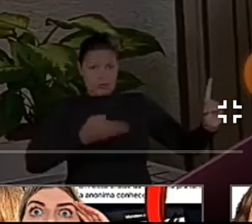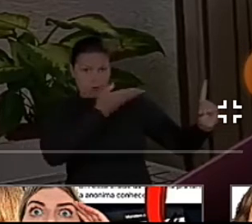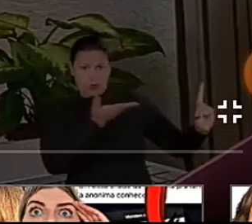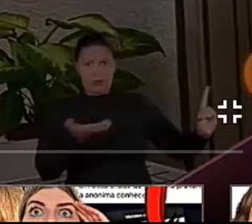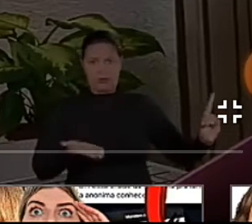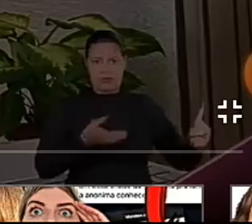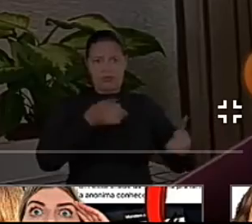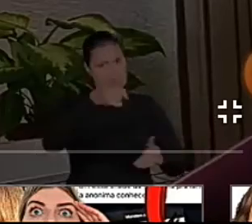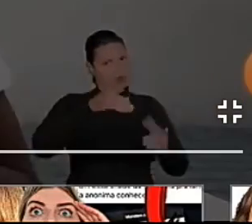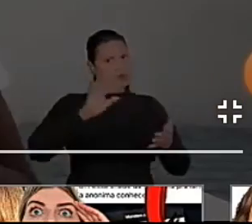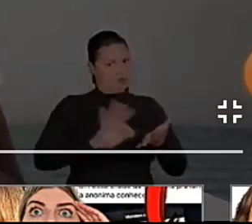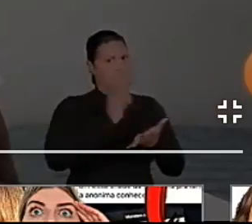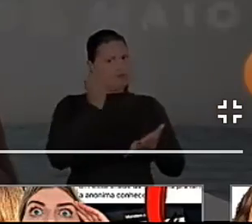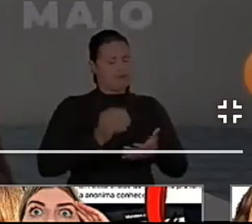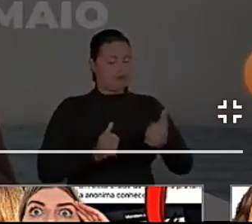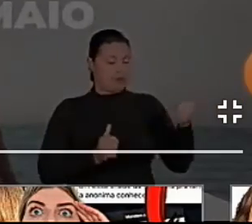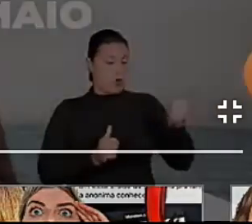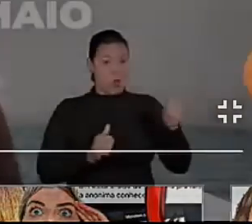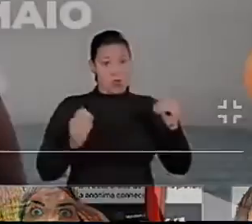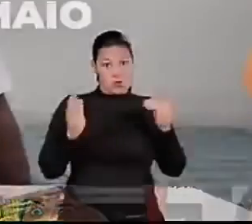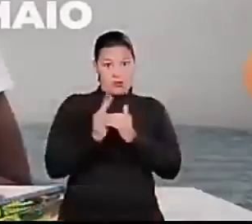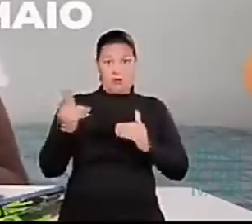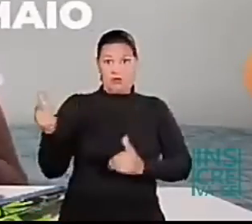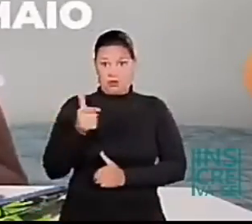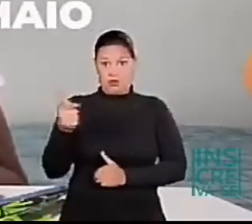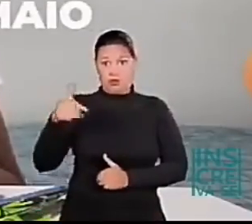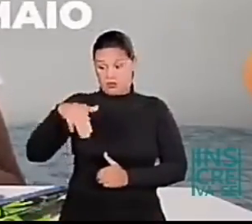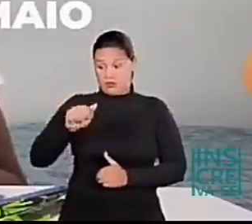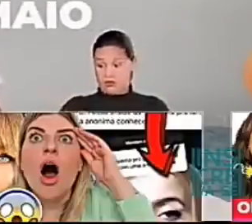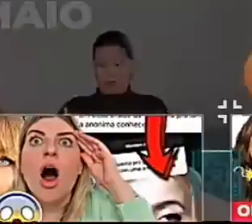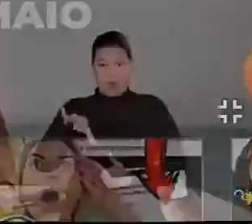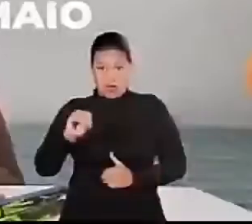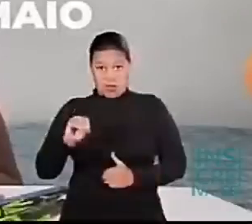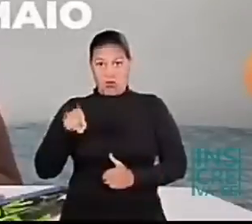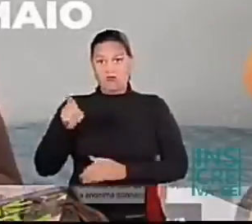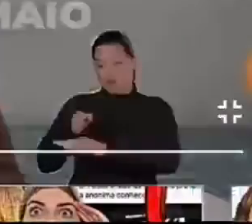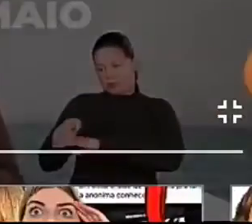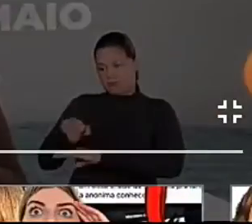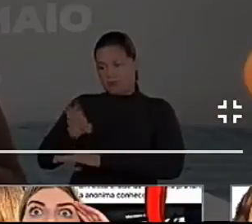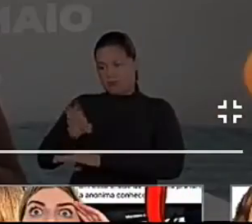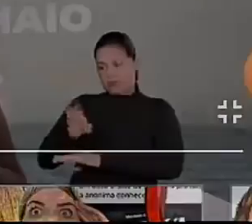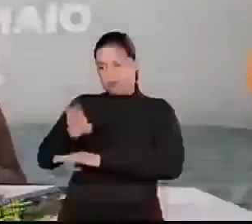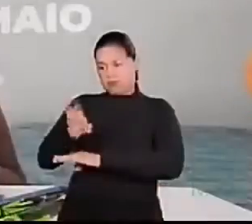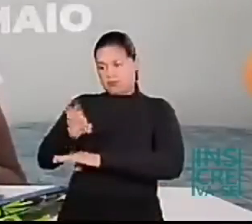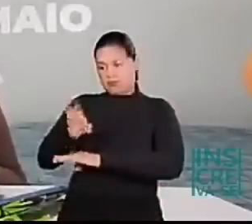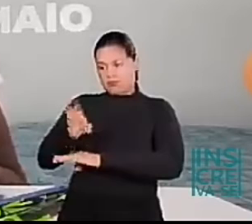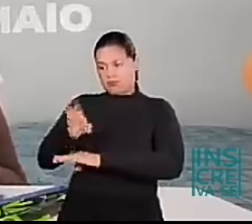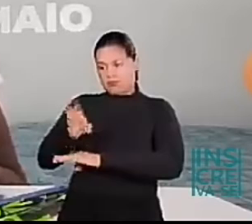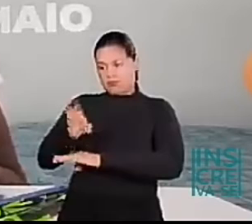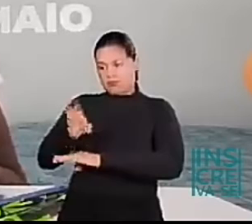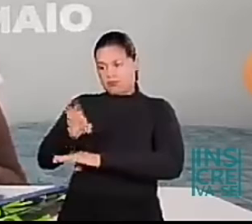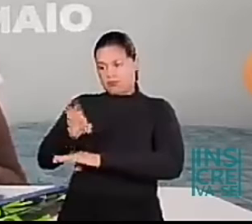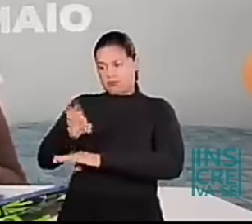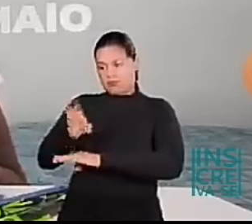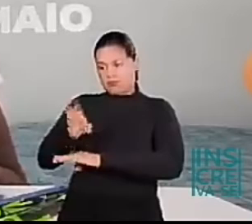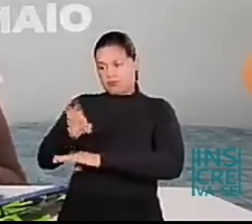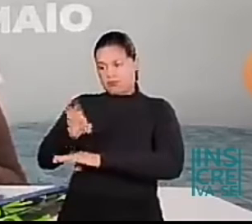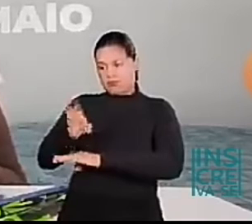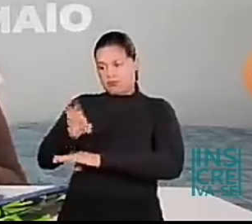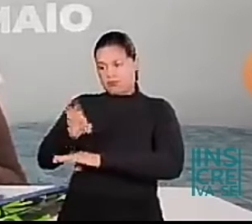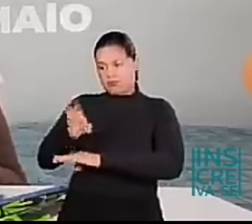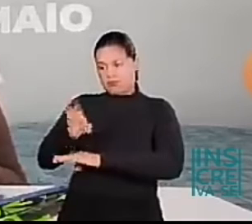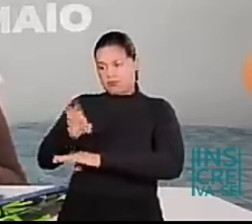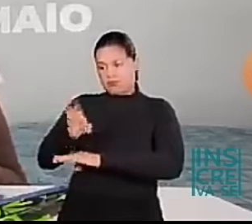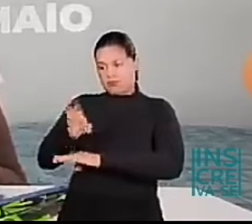Vamos ver. Faça já a sua inscrição, neném, de 11 a 22 de maio. Aqui eles adicionaram basicamente o jovem negro